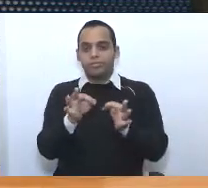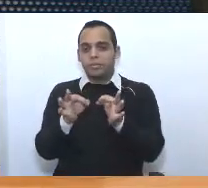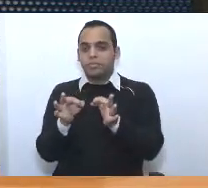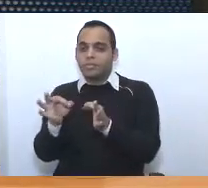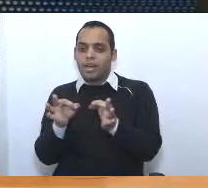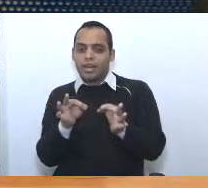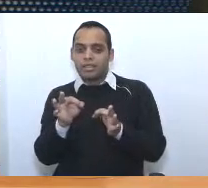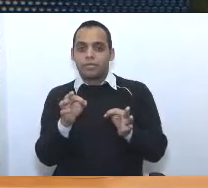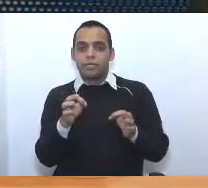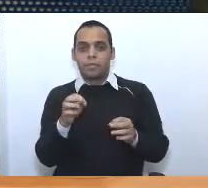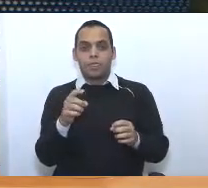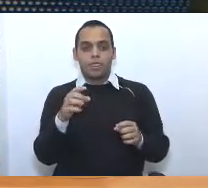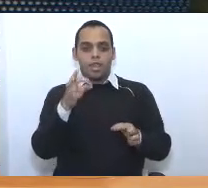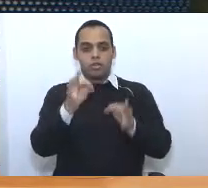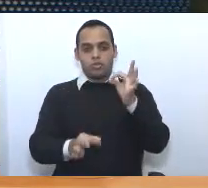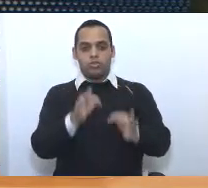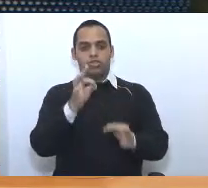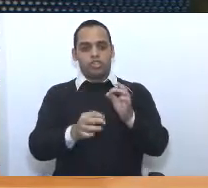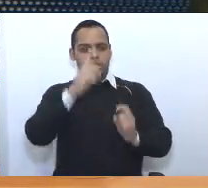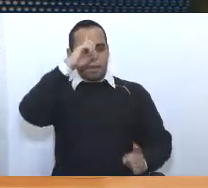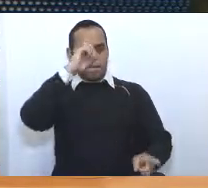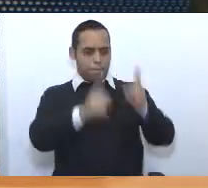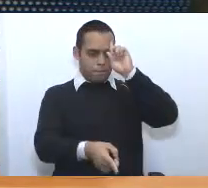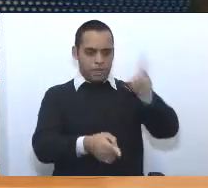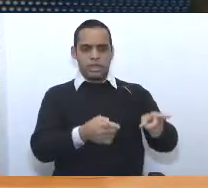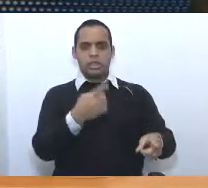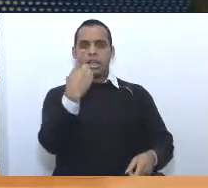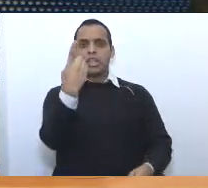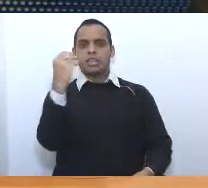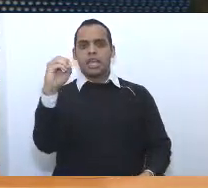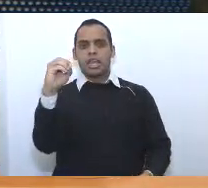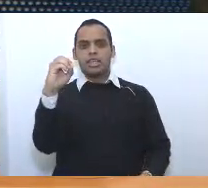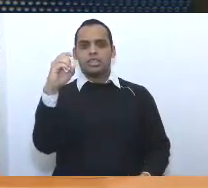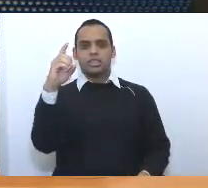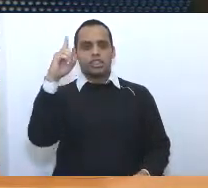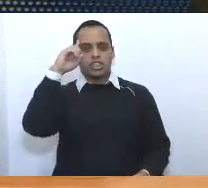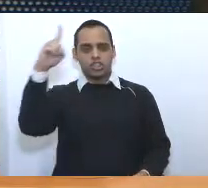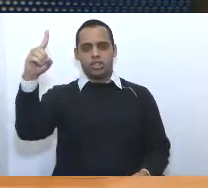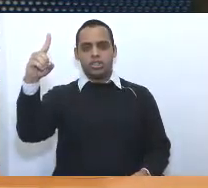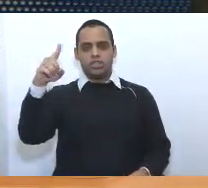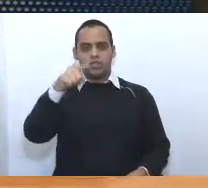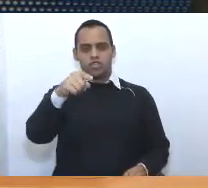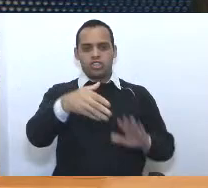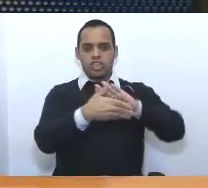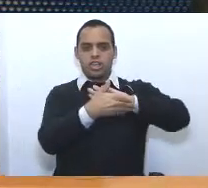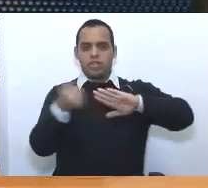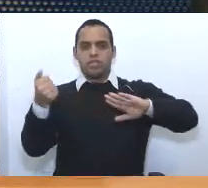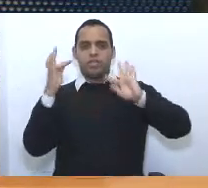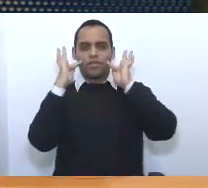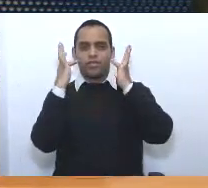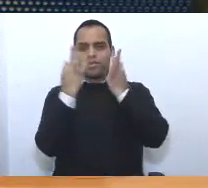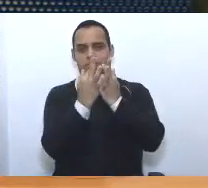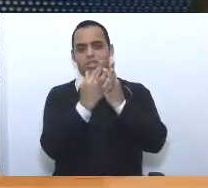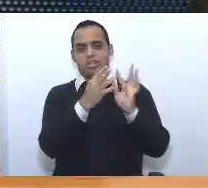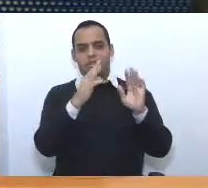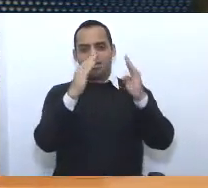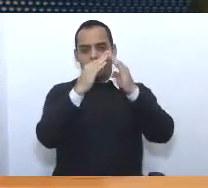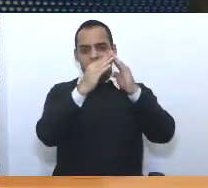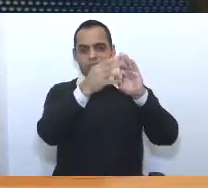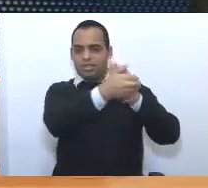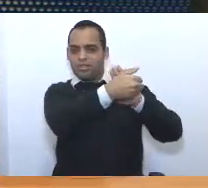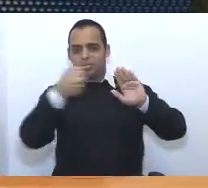determina 10 dias para fazer a desocupação. Só que determina também que a prefeitura